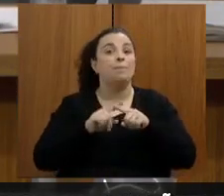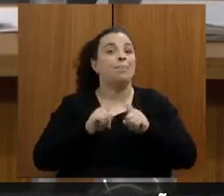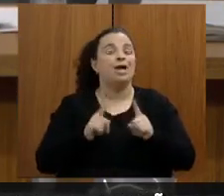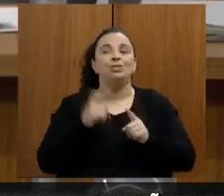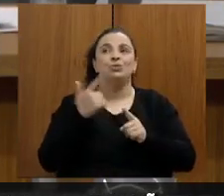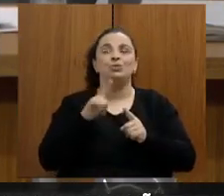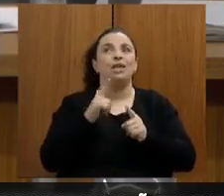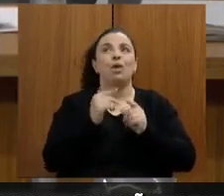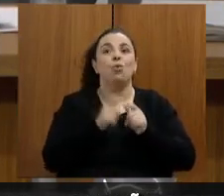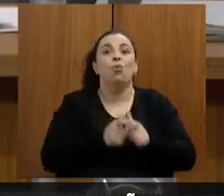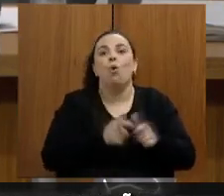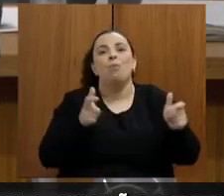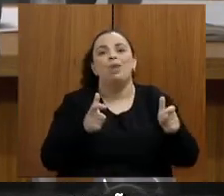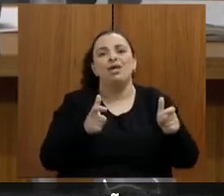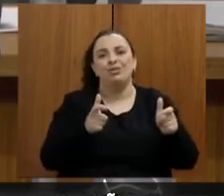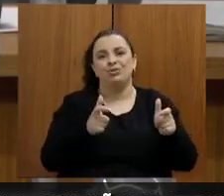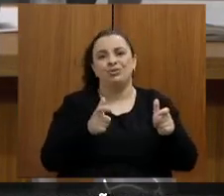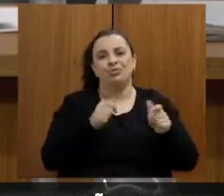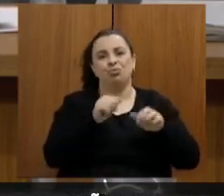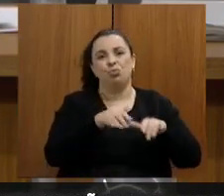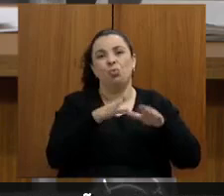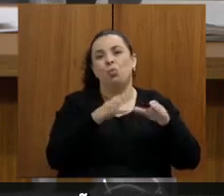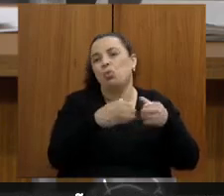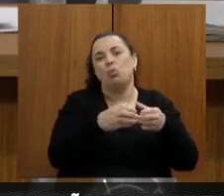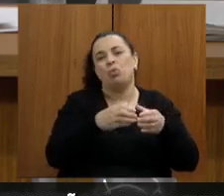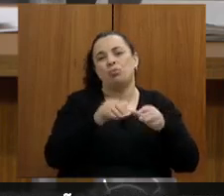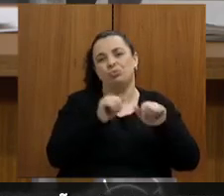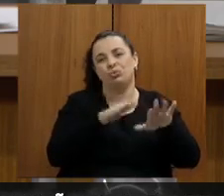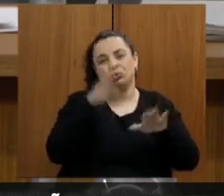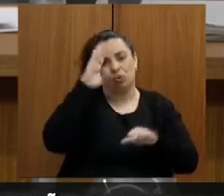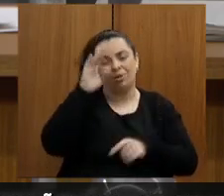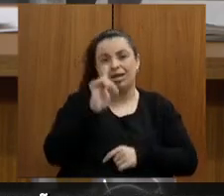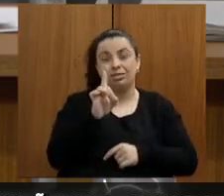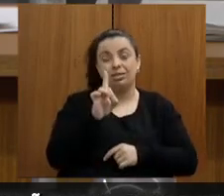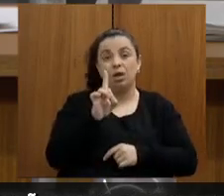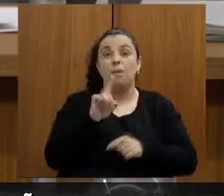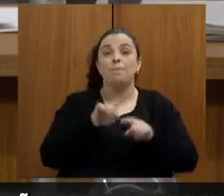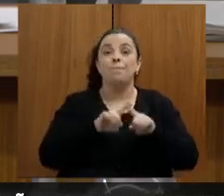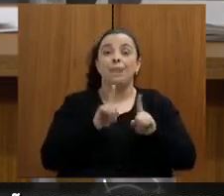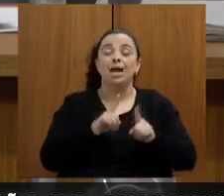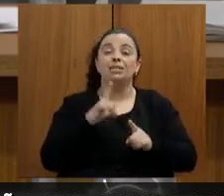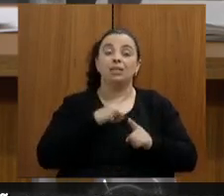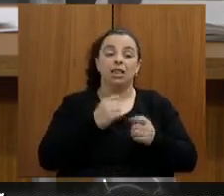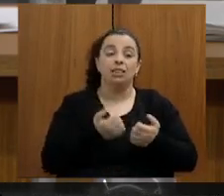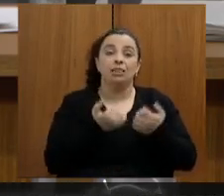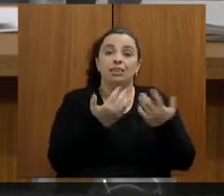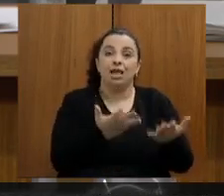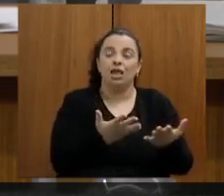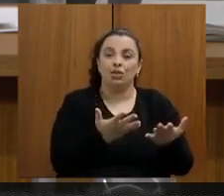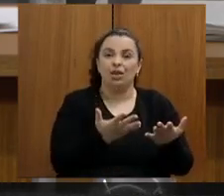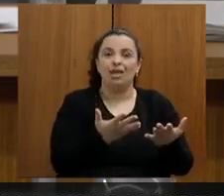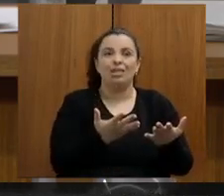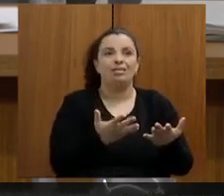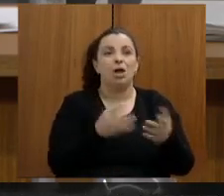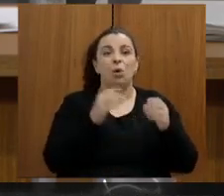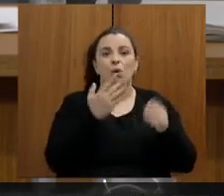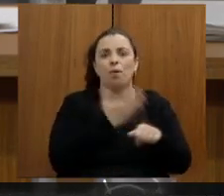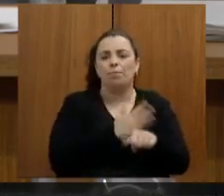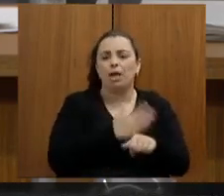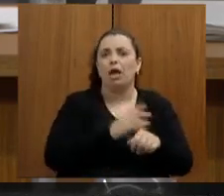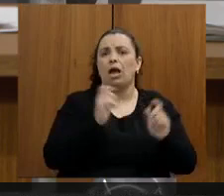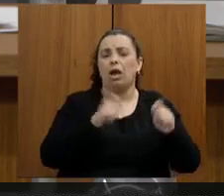nós estamos fazendo com que eles possam a responder com o máximo da sua capacidade